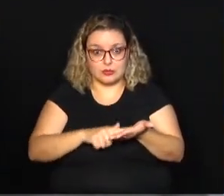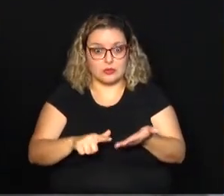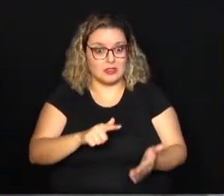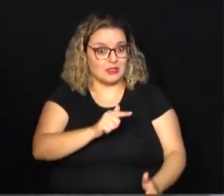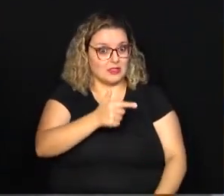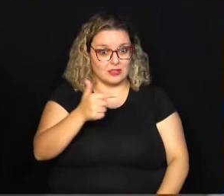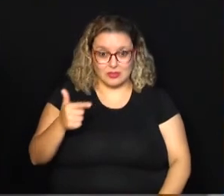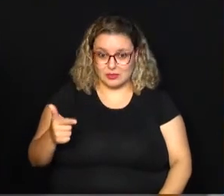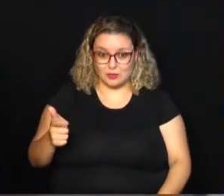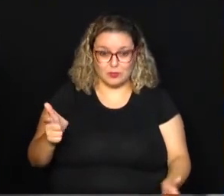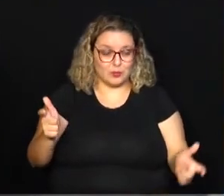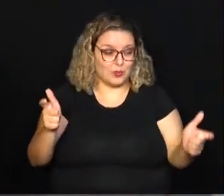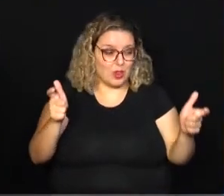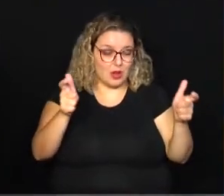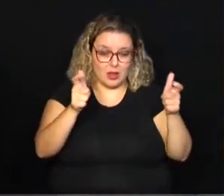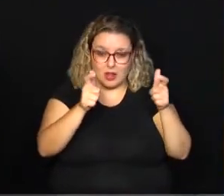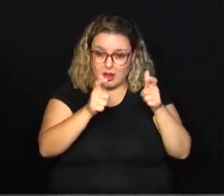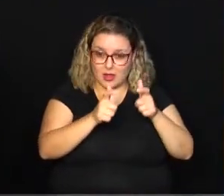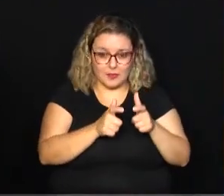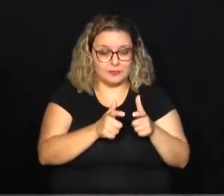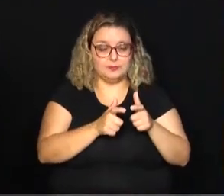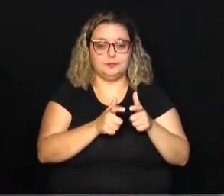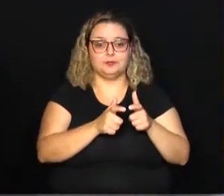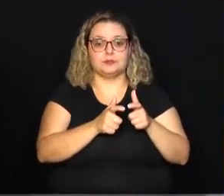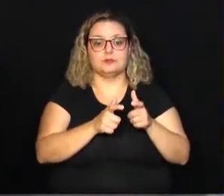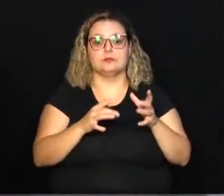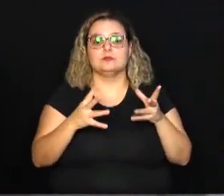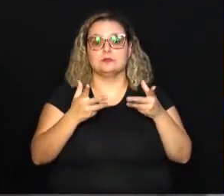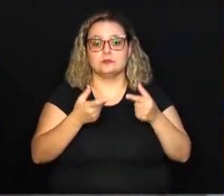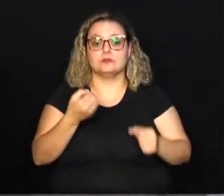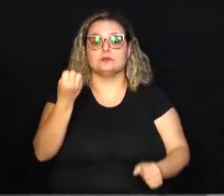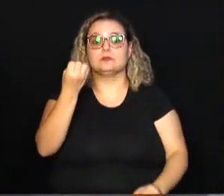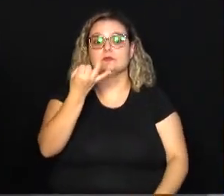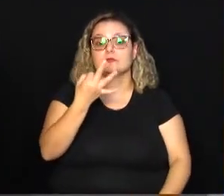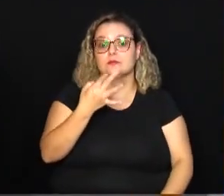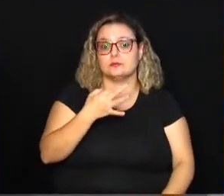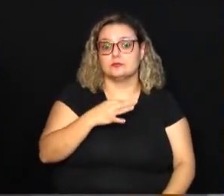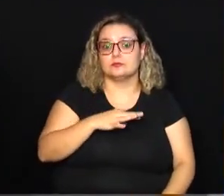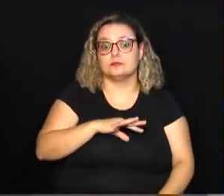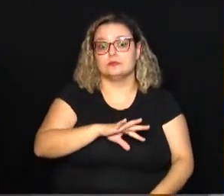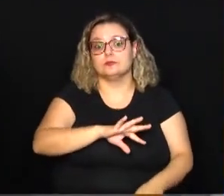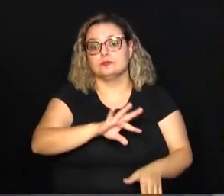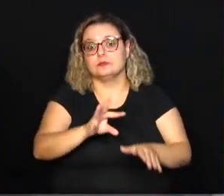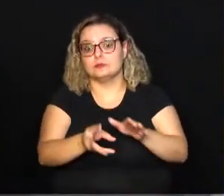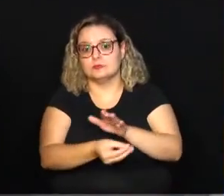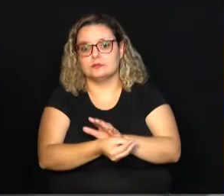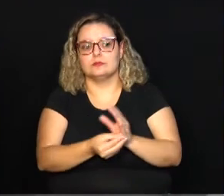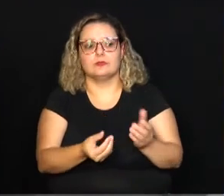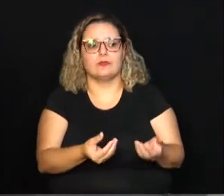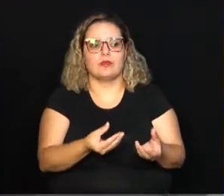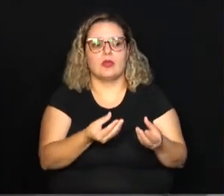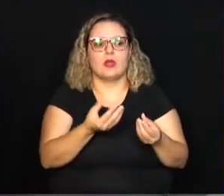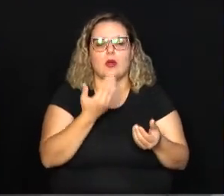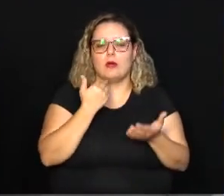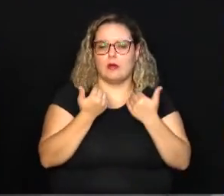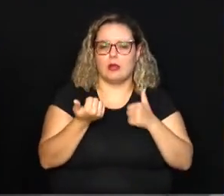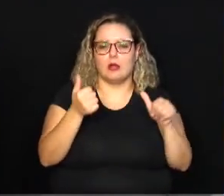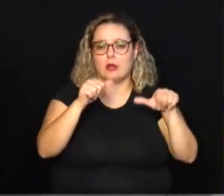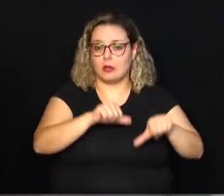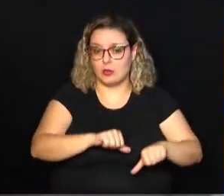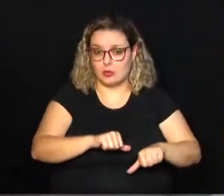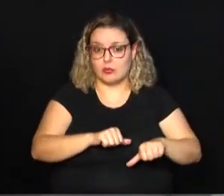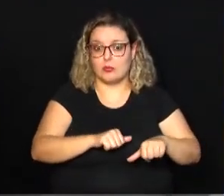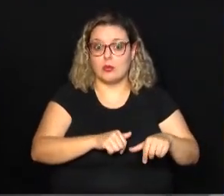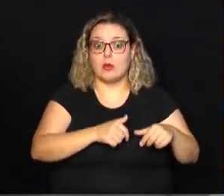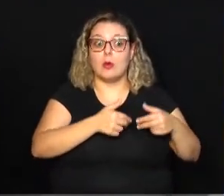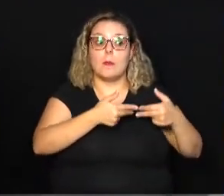nós diminuímos brutalmente a quantidade de desvio de alimentação, de má qualidade de alimentação,